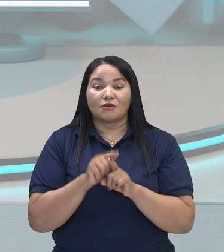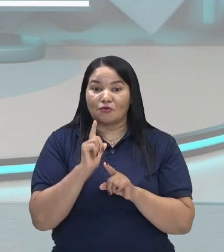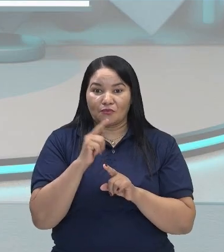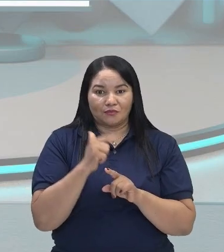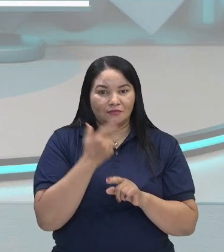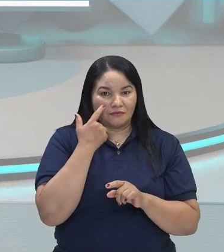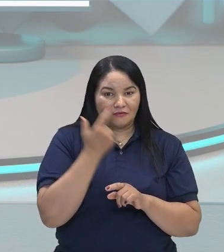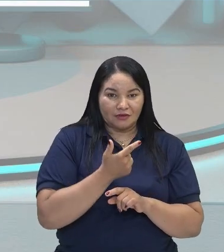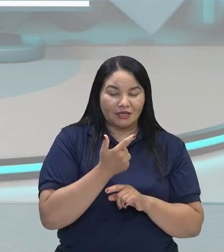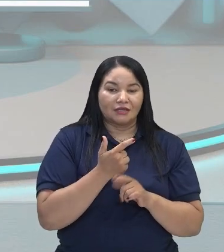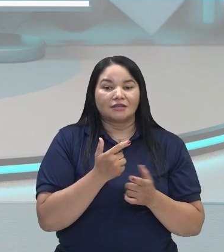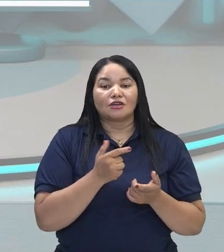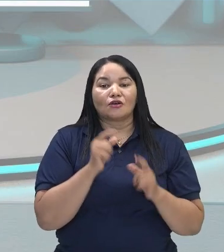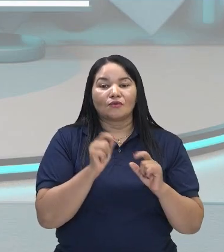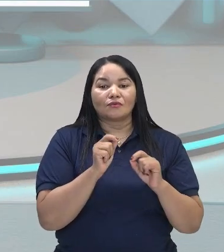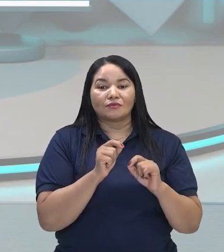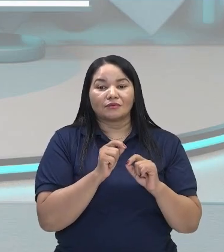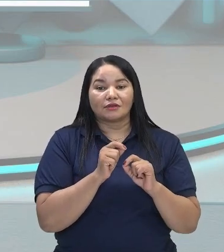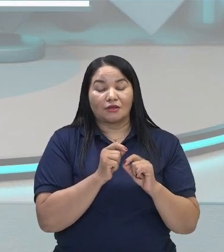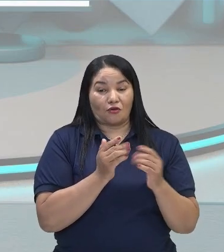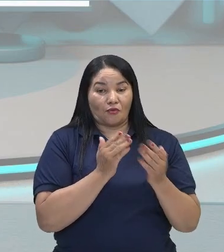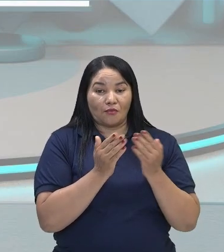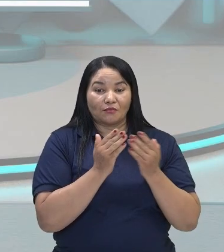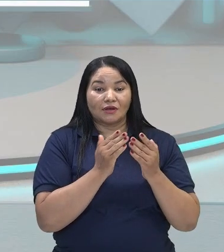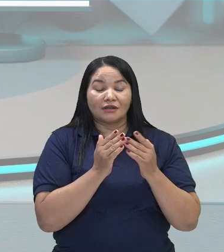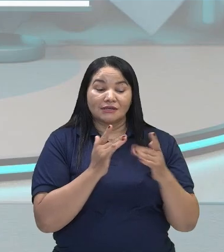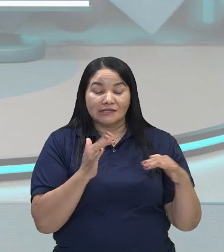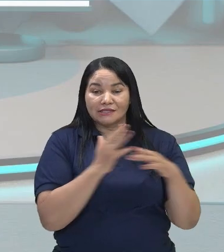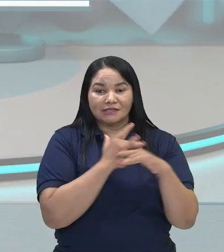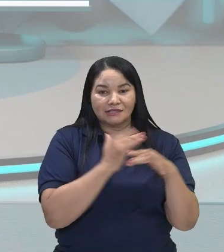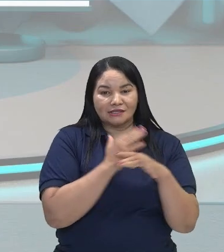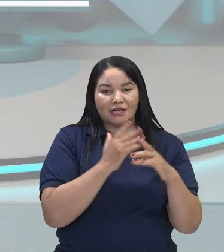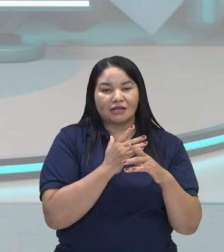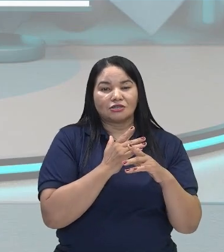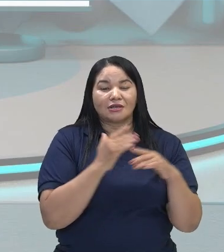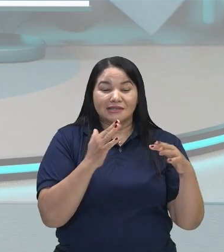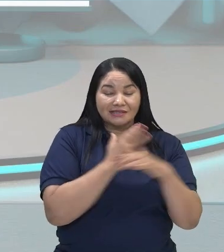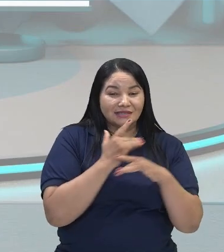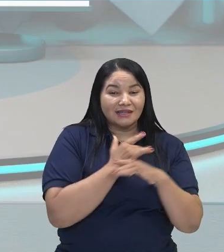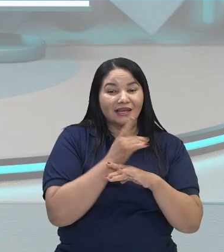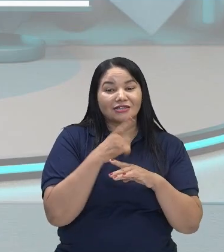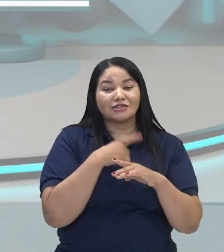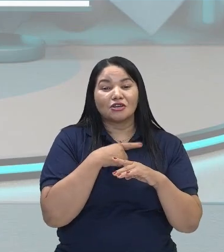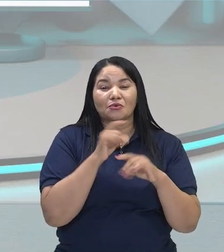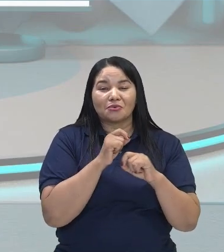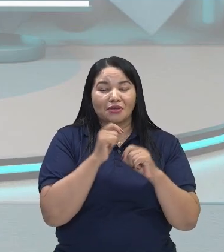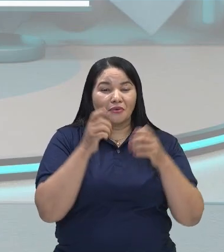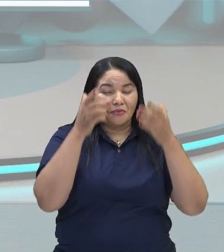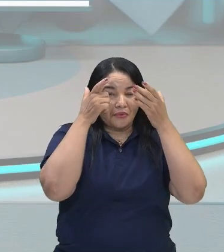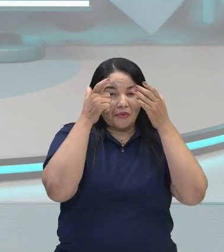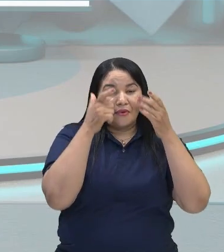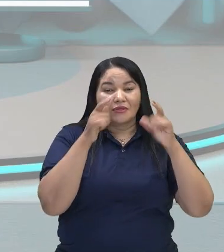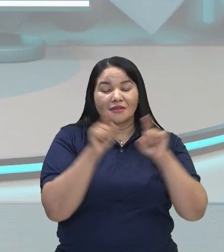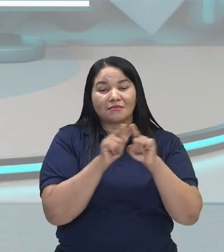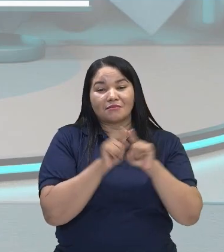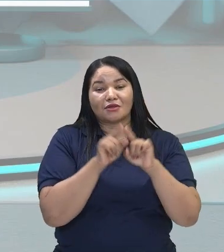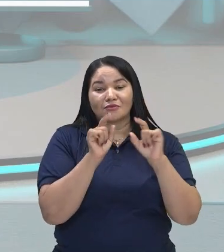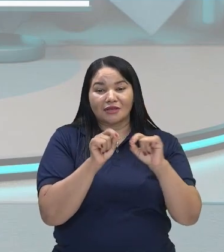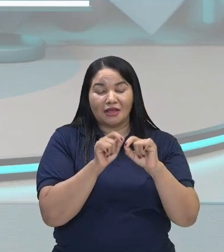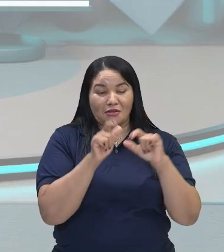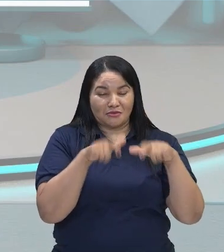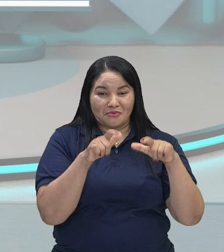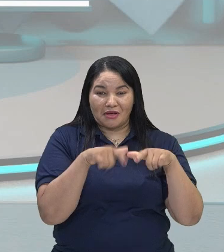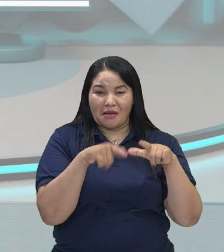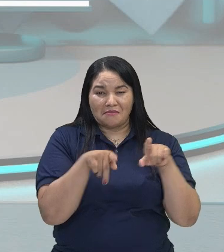mais. Contraste com a cidade. A cidade, a corte, é um lugar de